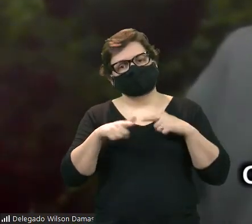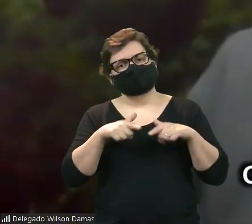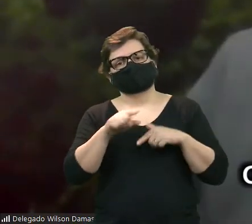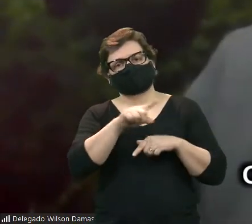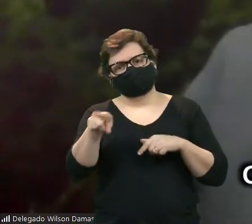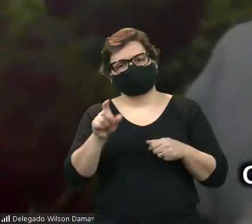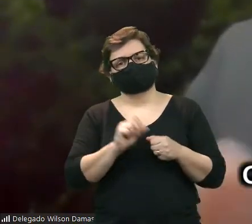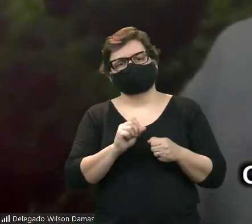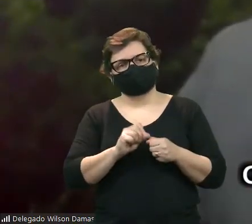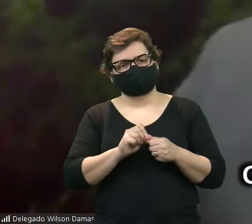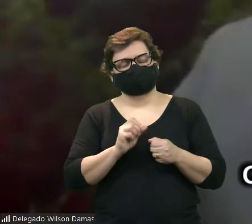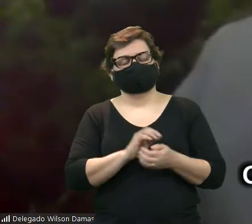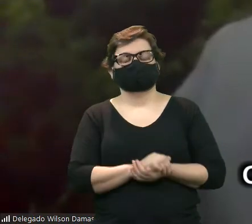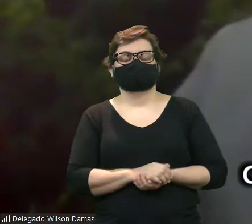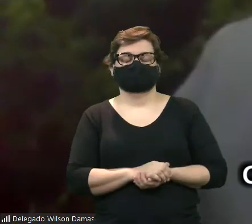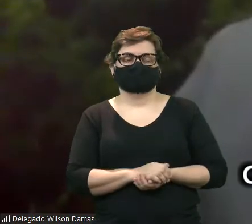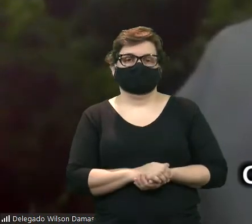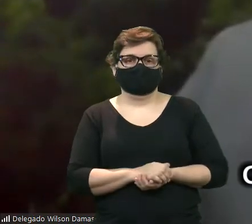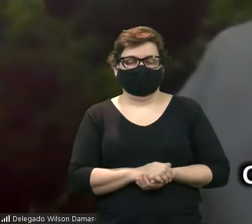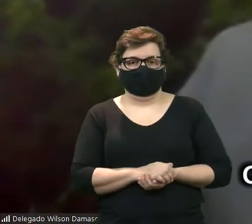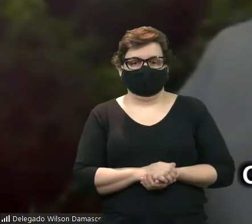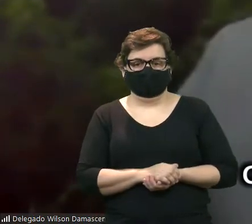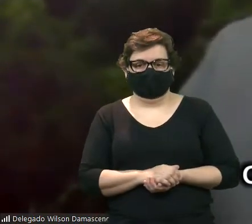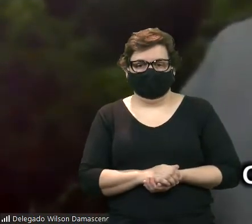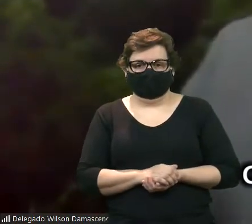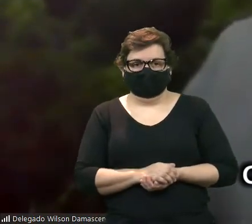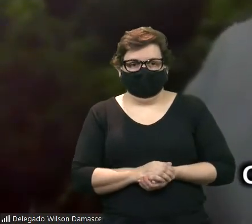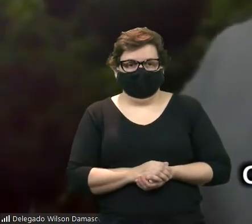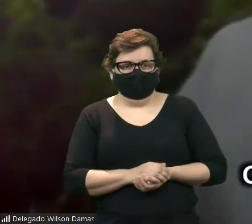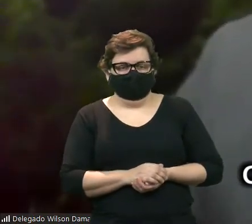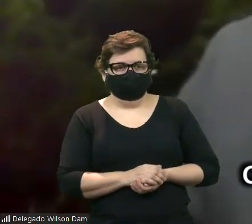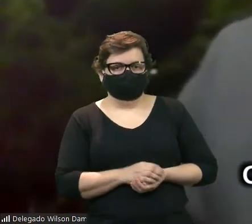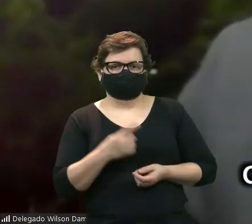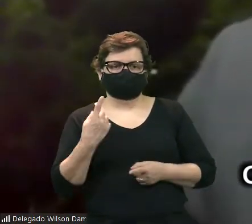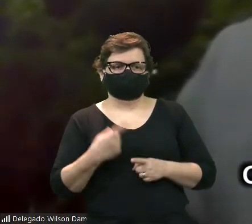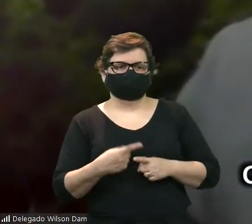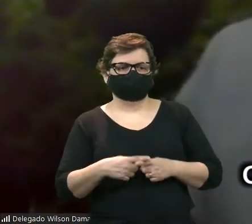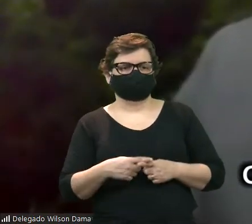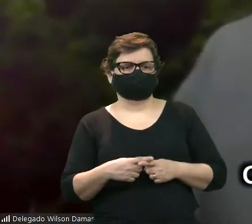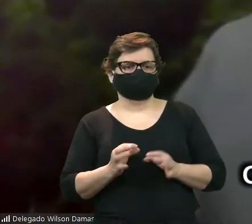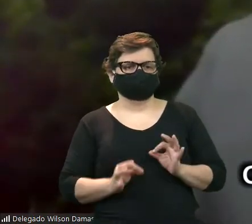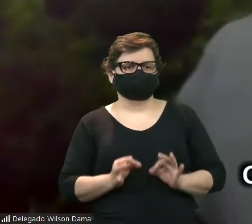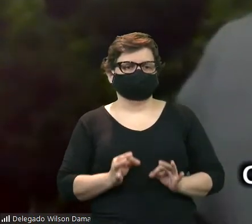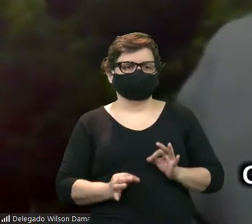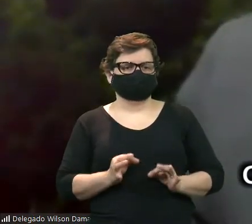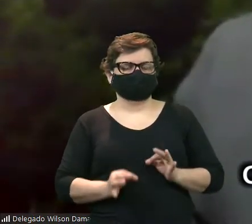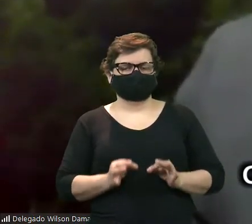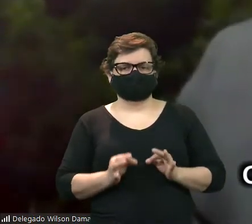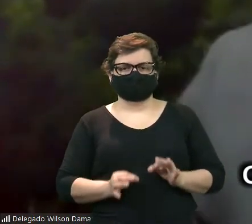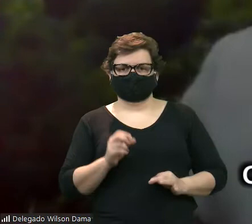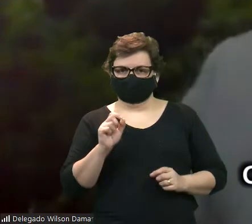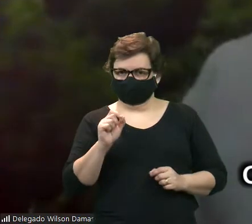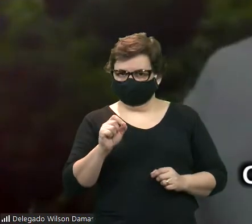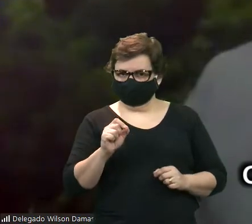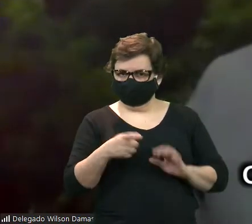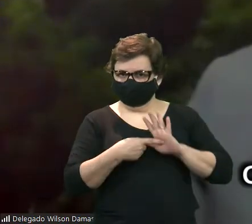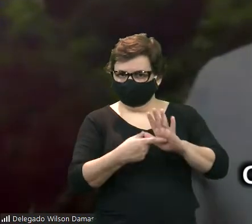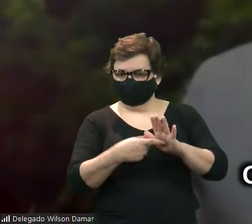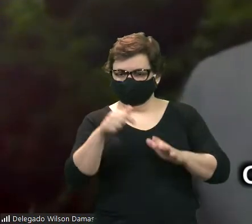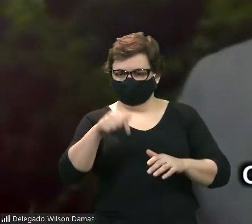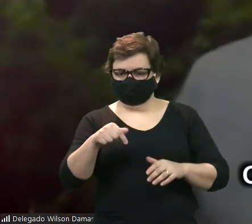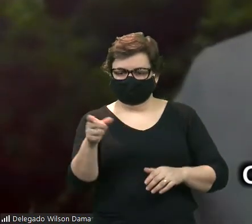aqueles que estão nos assistindo, senhores vereadores. Porque na justificativa, o que se apresenta aqui não é